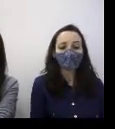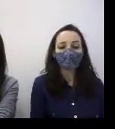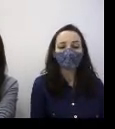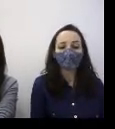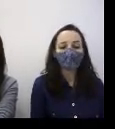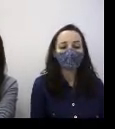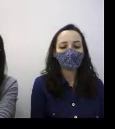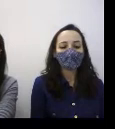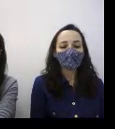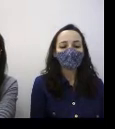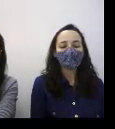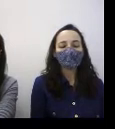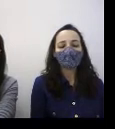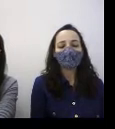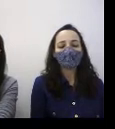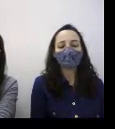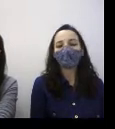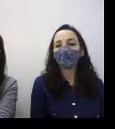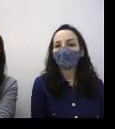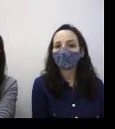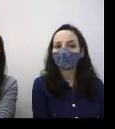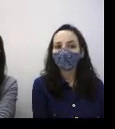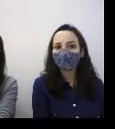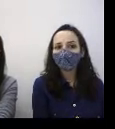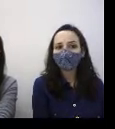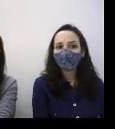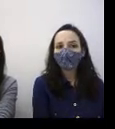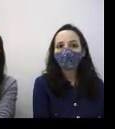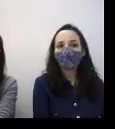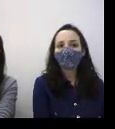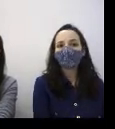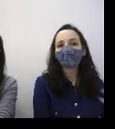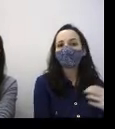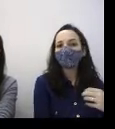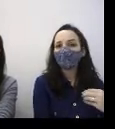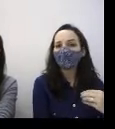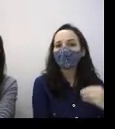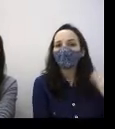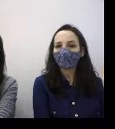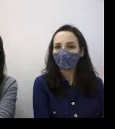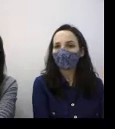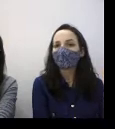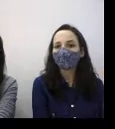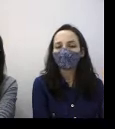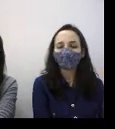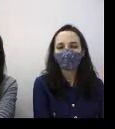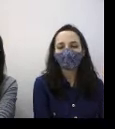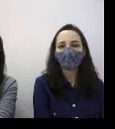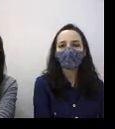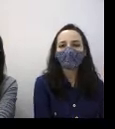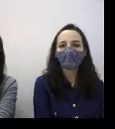Mas o que a gente observa é, né, que na maioria das vezes essa autoestima na pessoa com